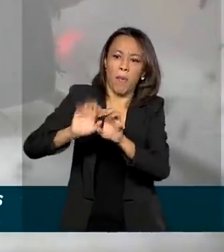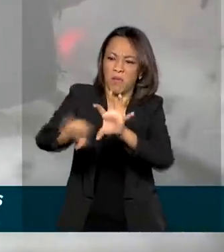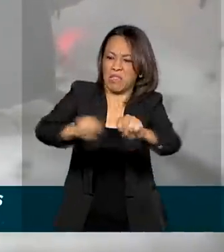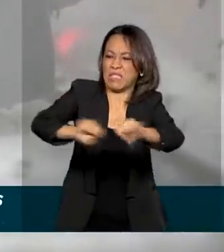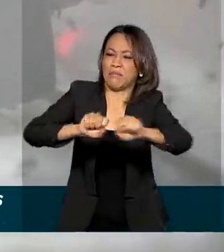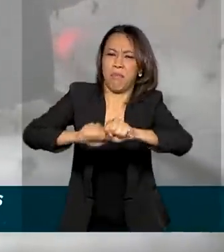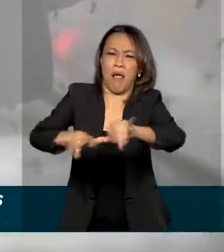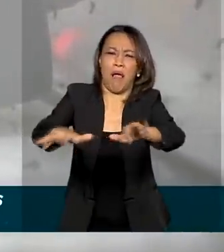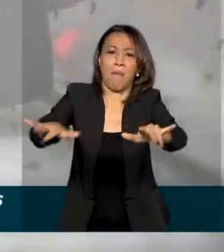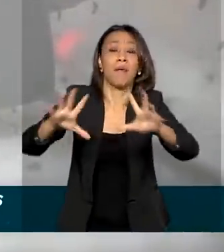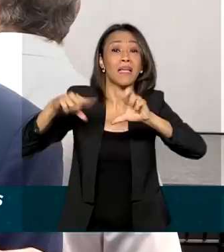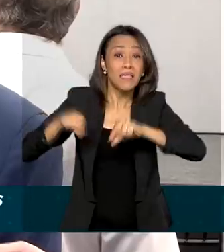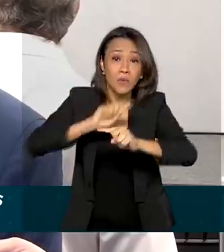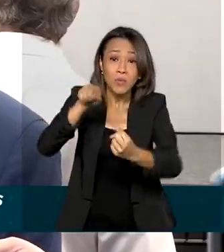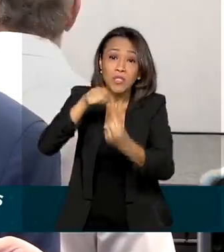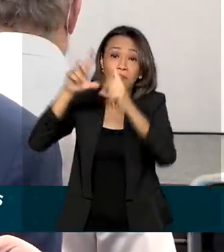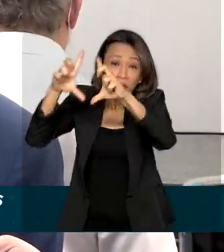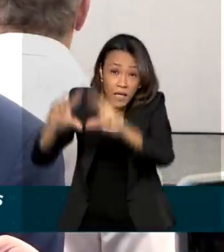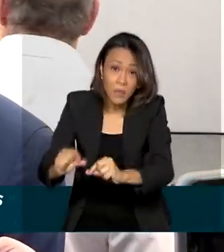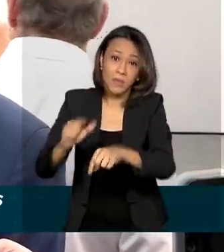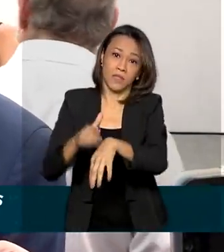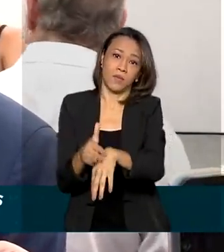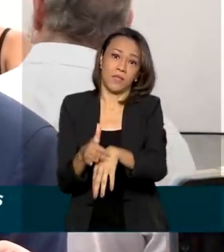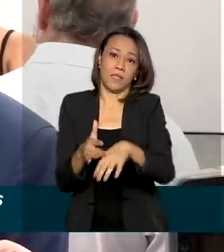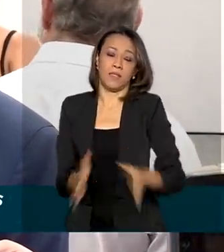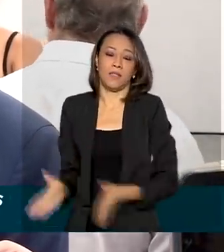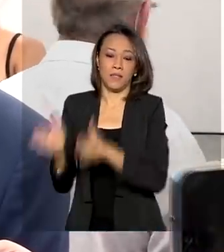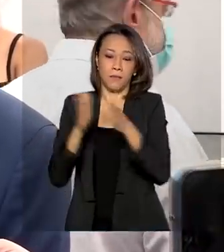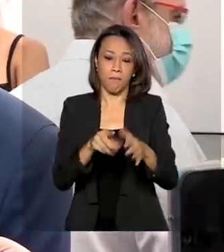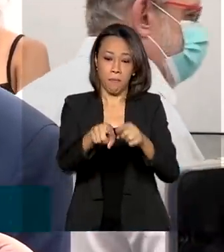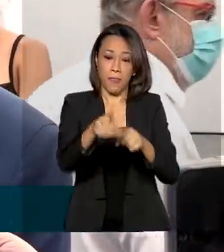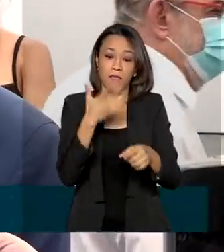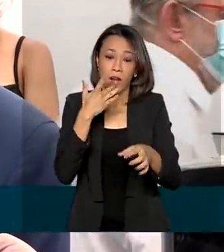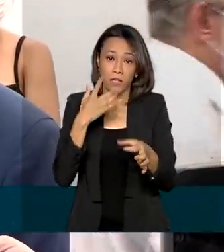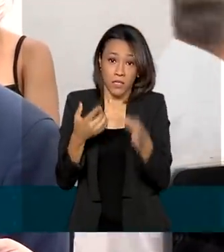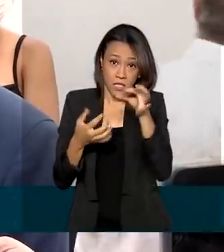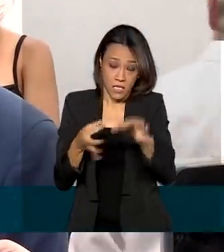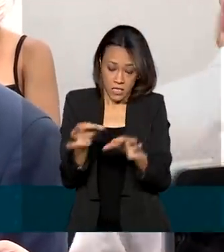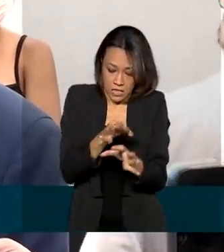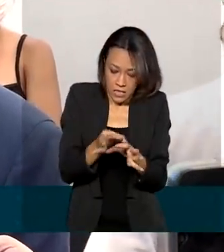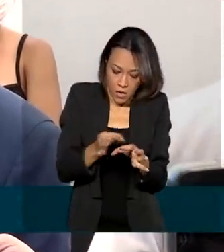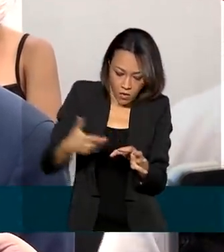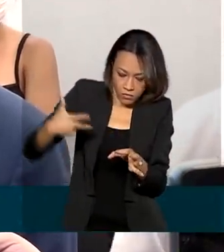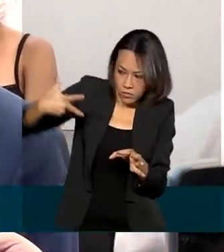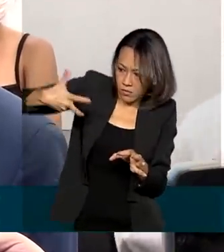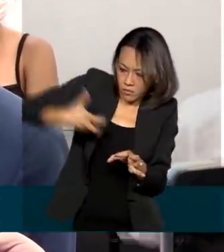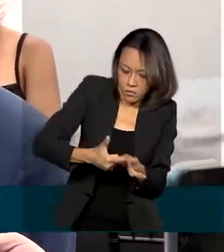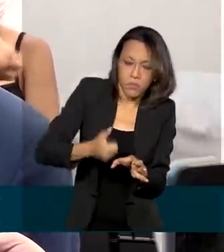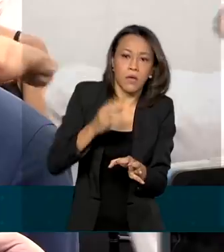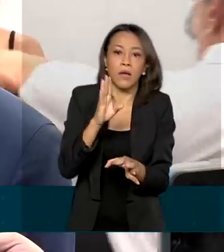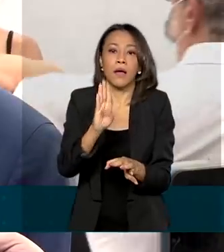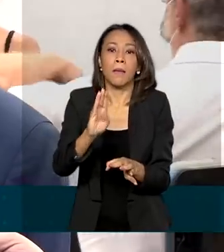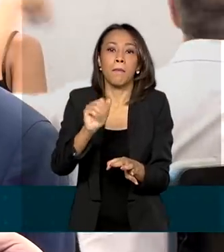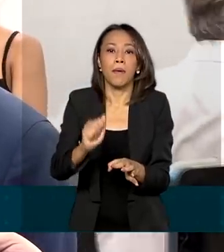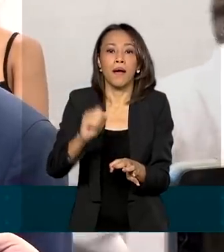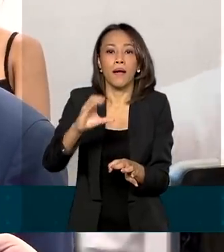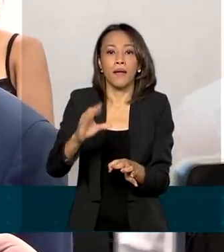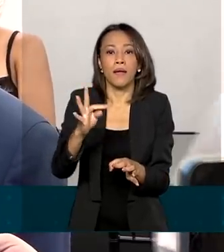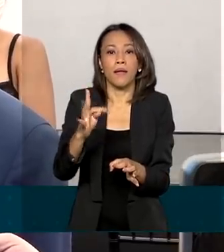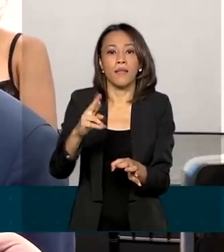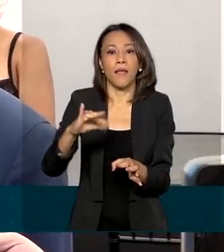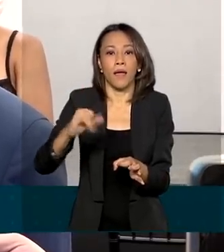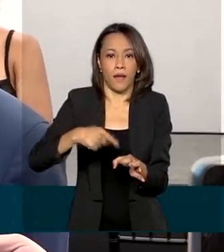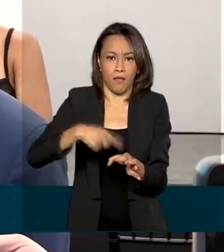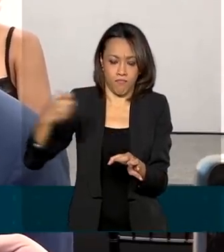incidência dessas doenças. A bactéria vive dentro da célula do inseto. O vírus precisa passar ali por dentro para se replicar.